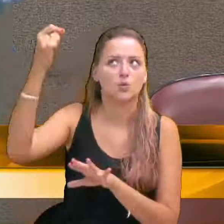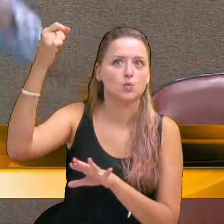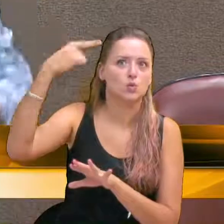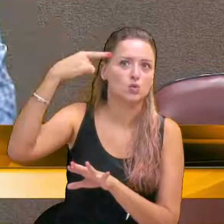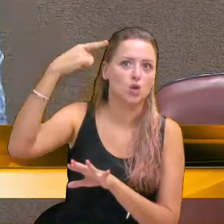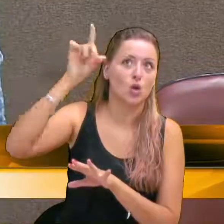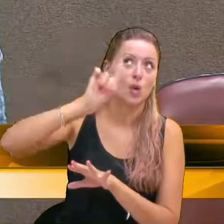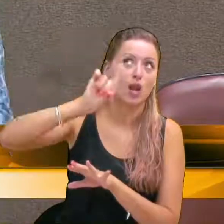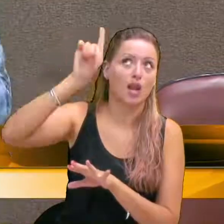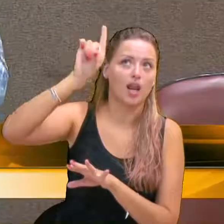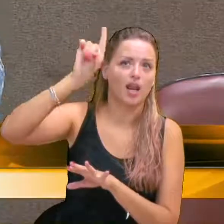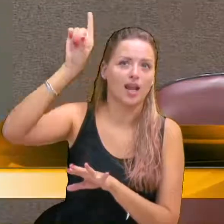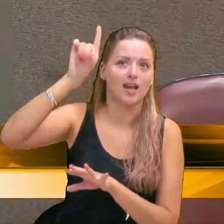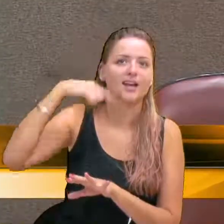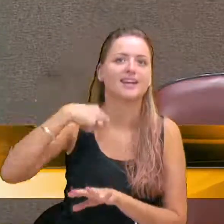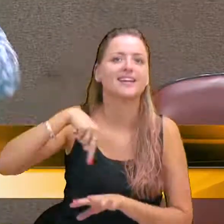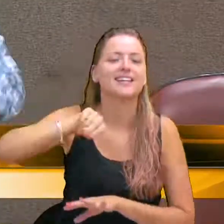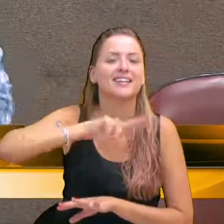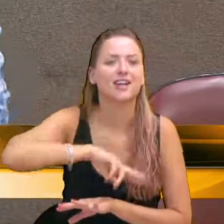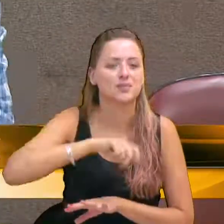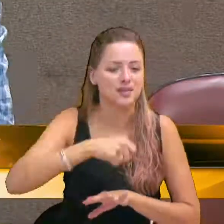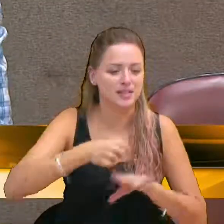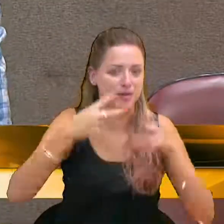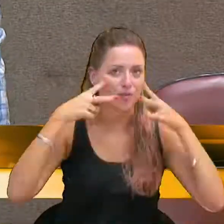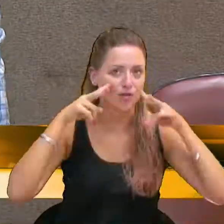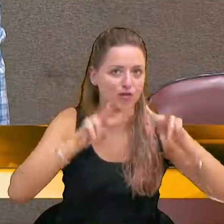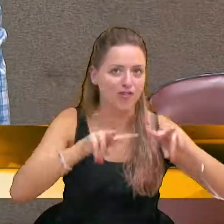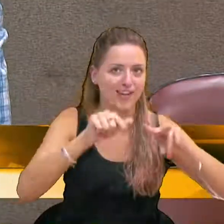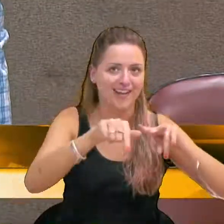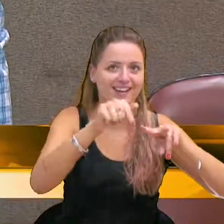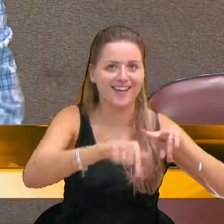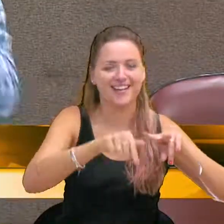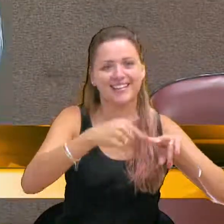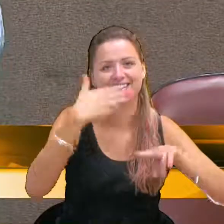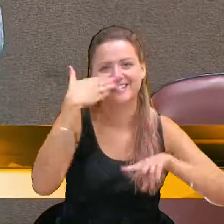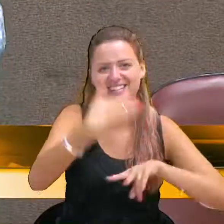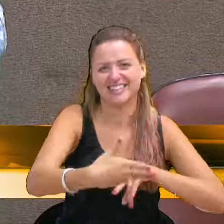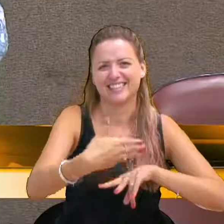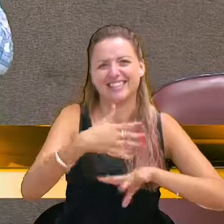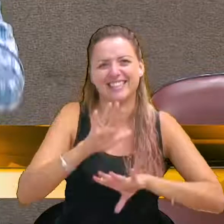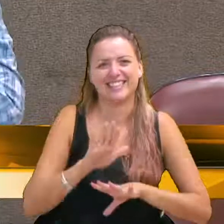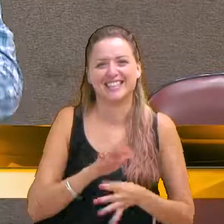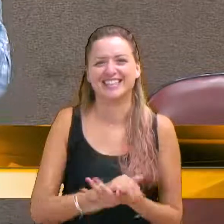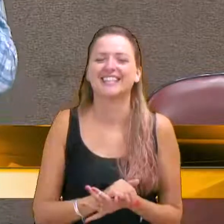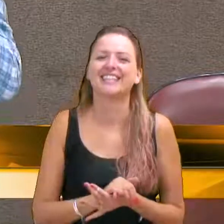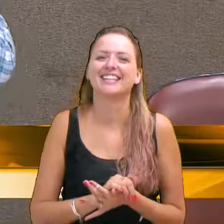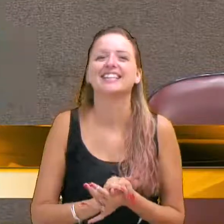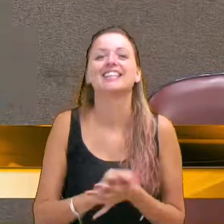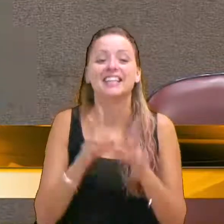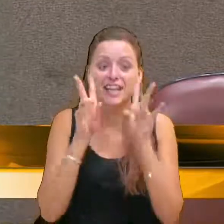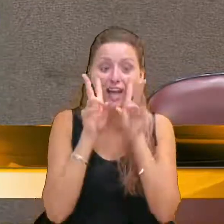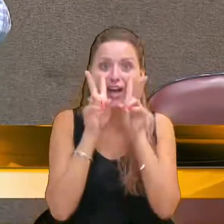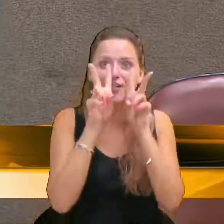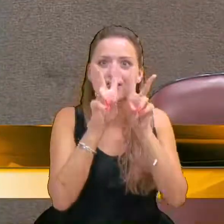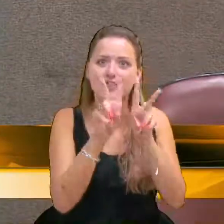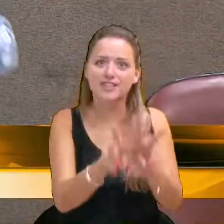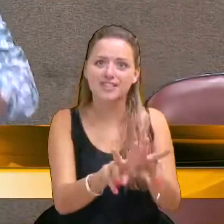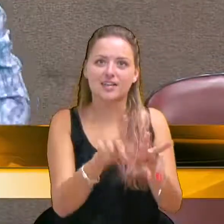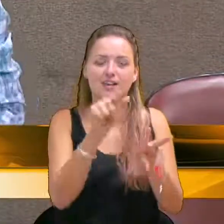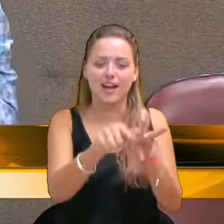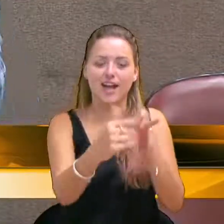lá em cima e nós precisamos ter a visibilidade aqui embaixo, certo? E a visibilidade é